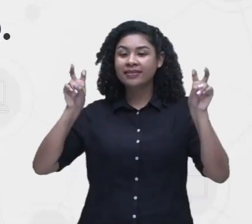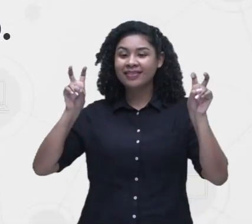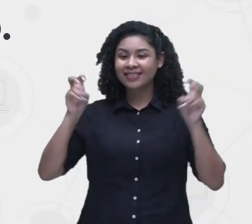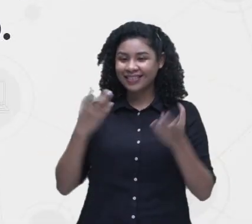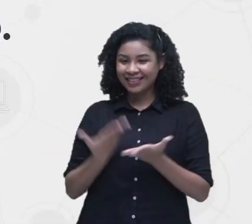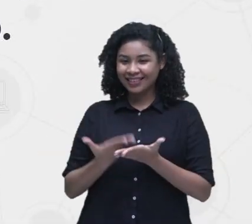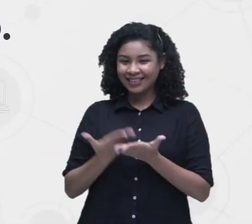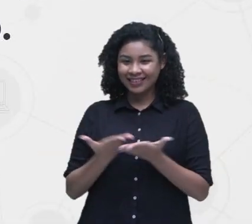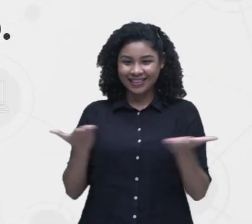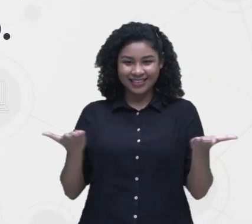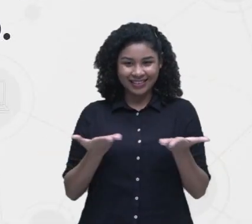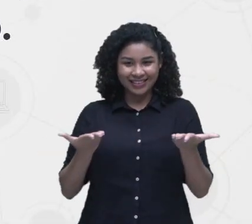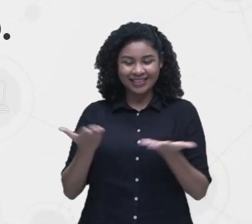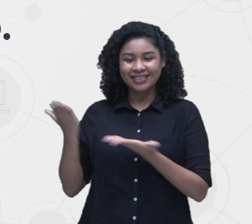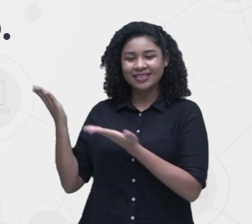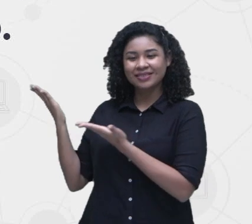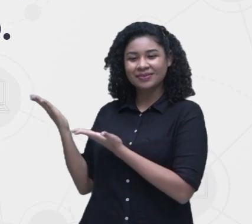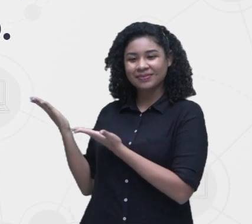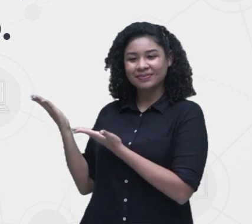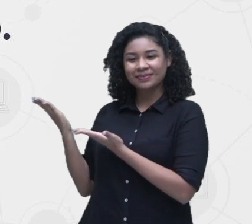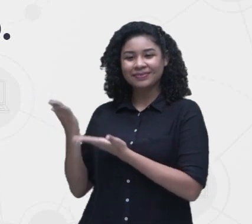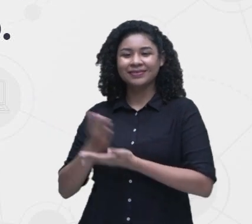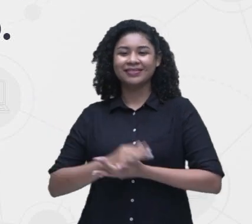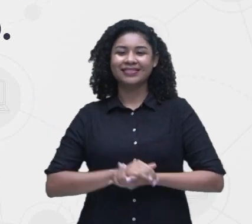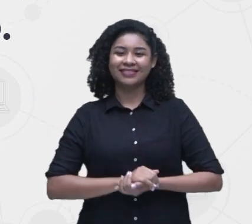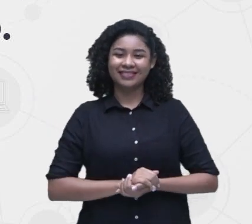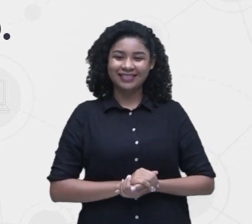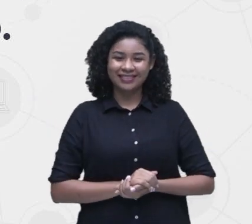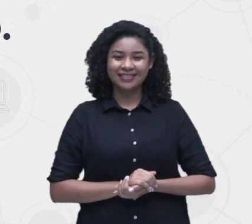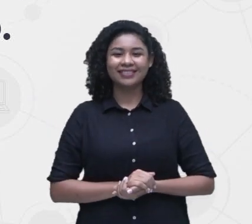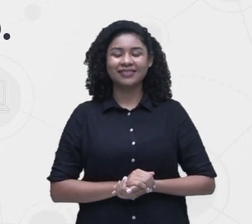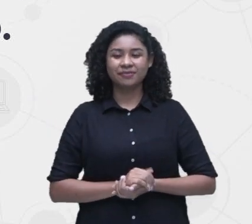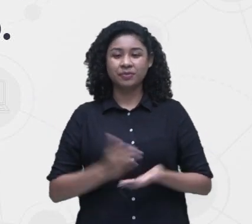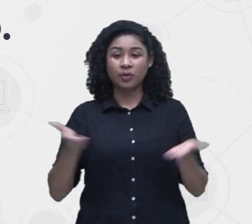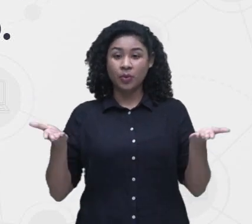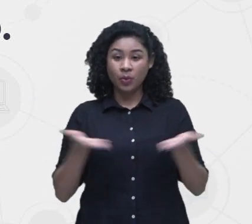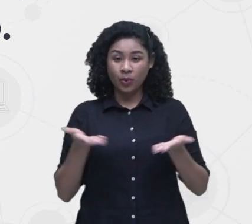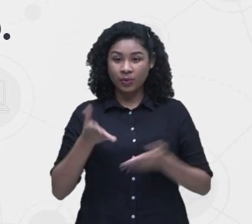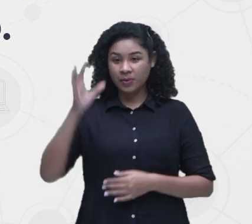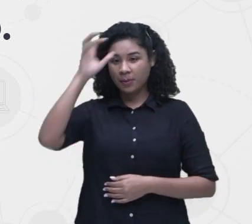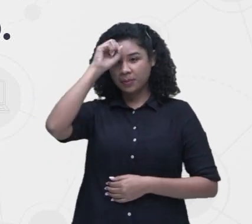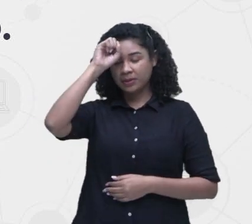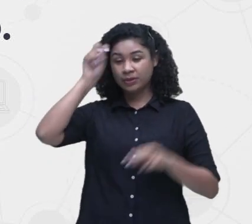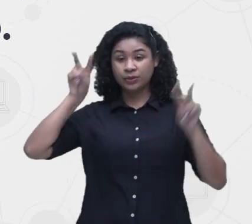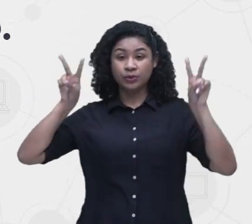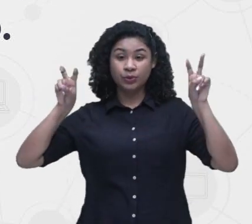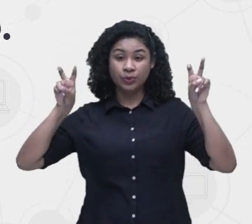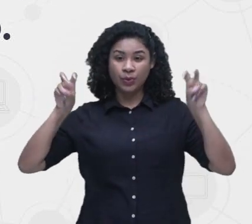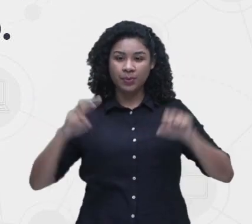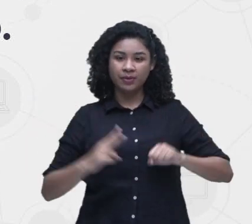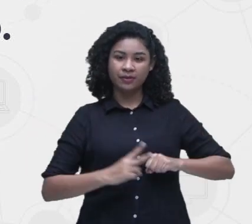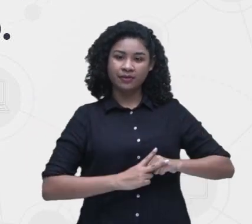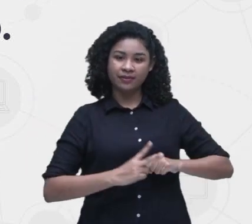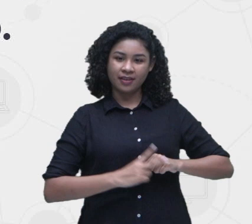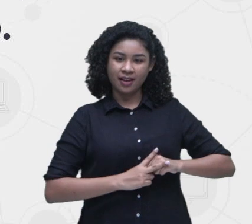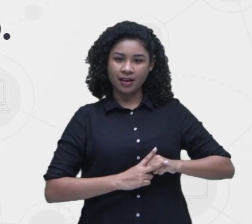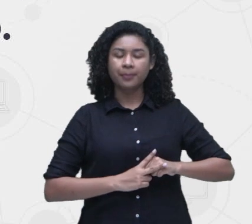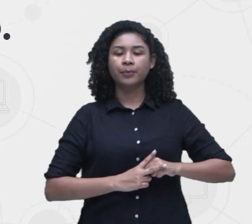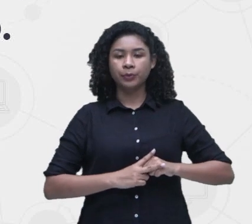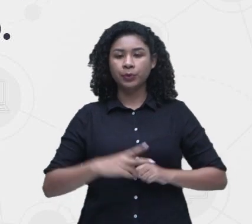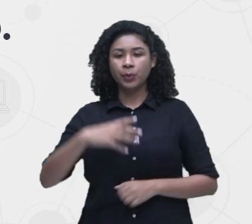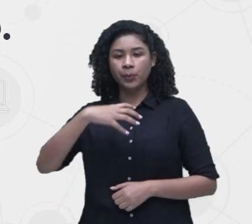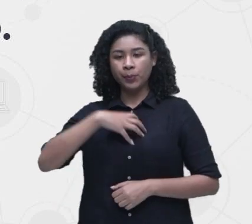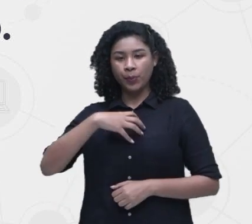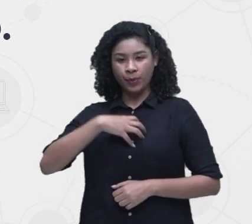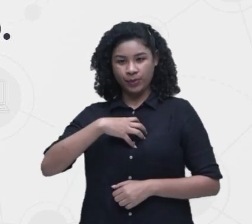aula de hoje. Olha só, iremos aprender sobre verbo, modo